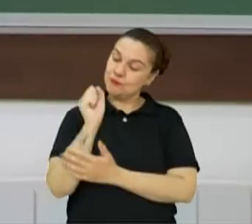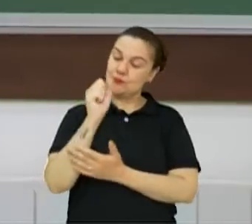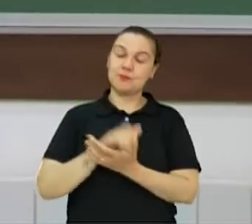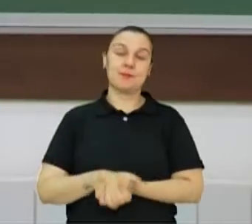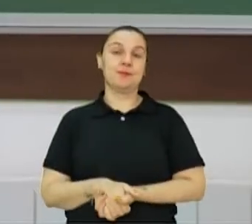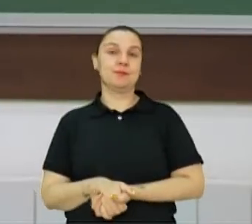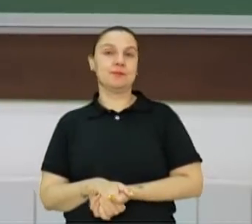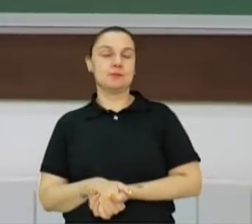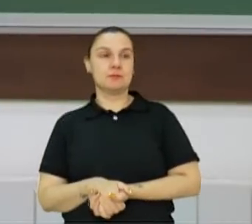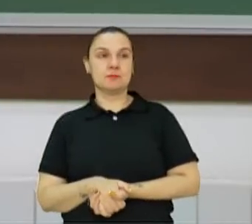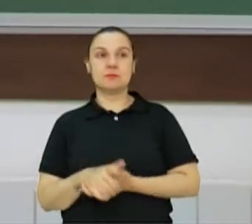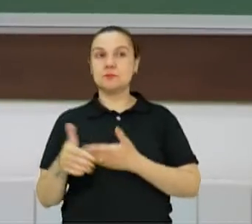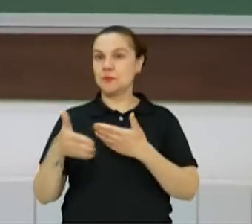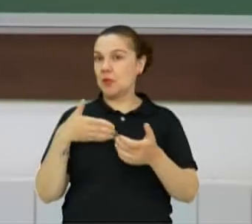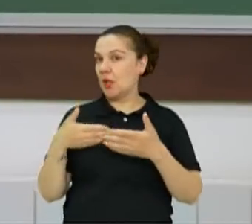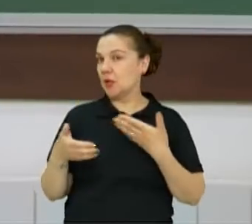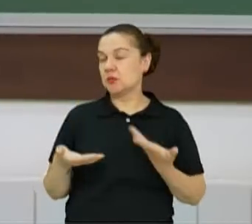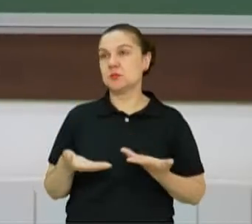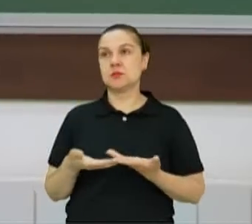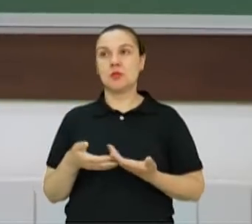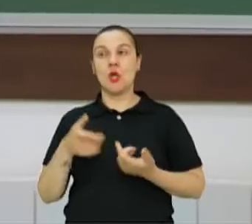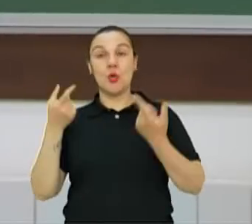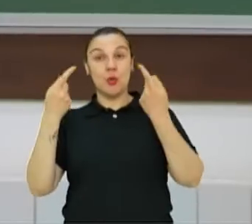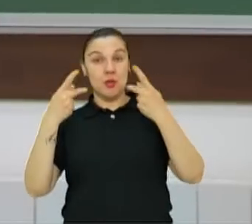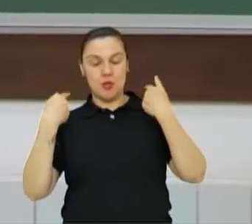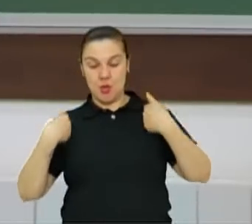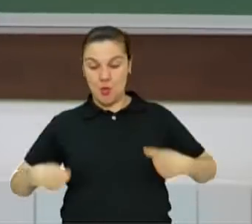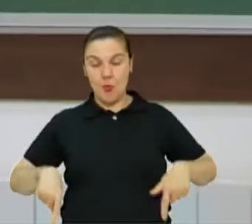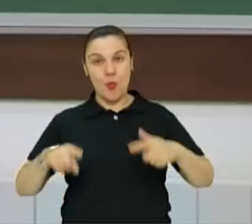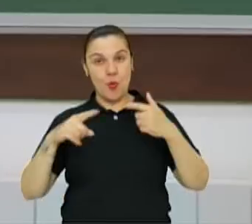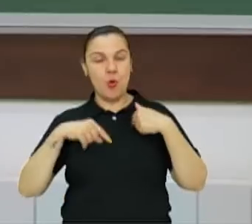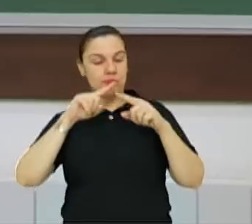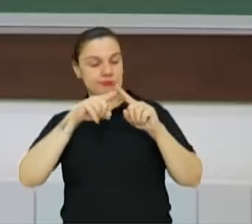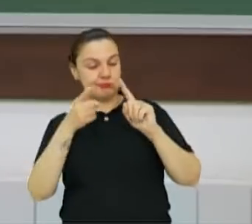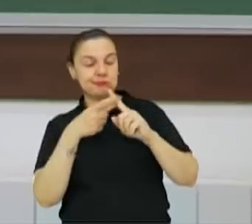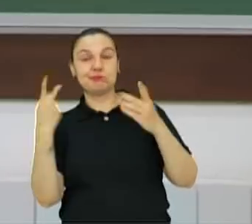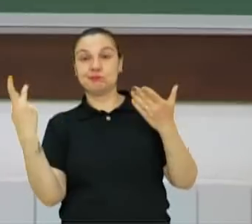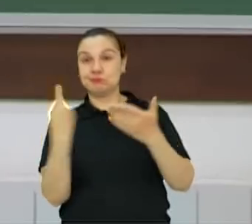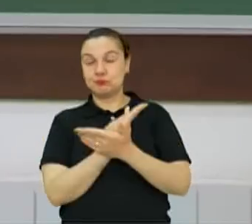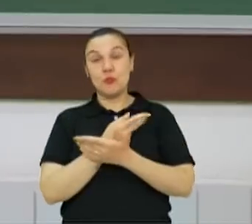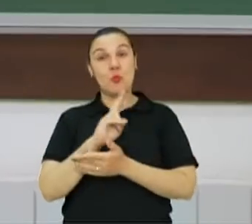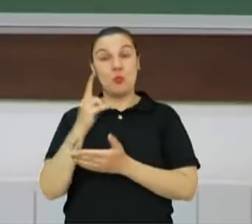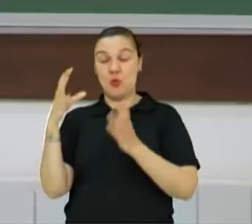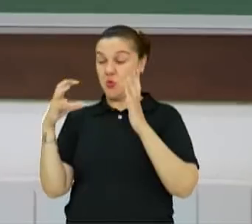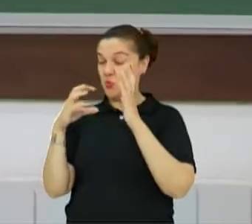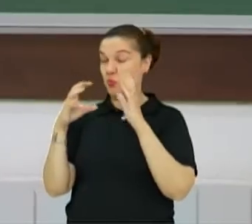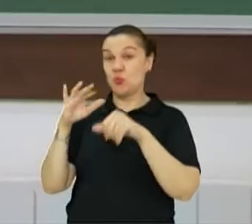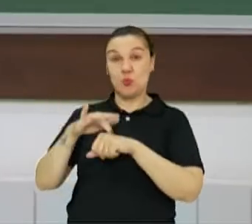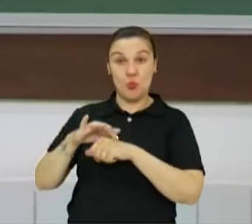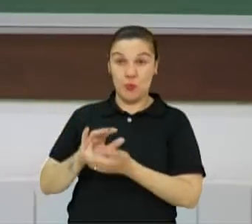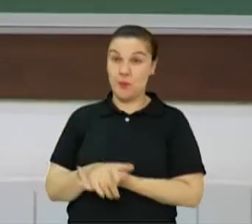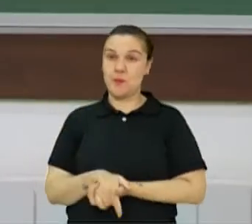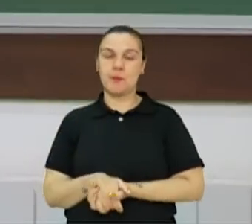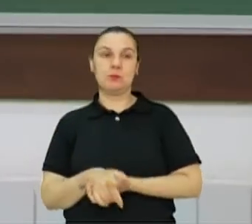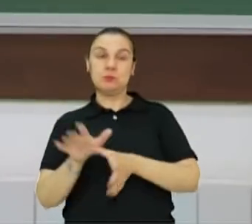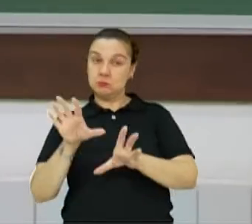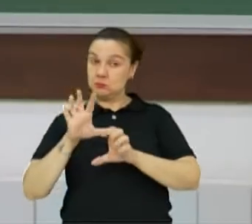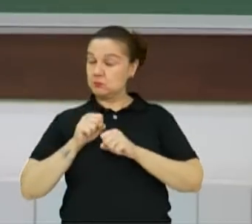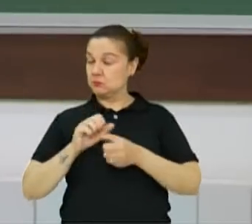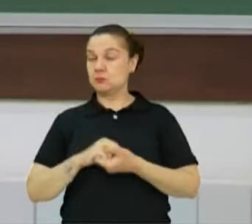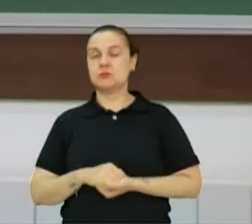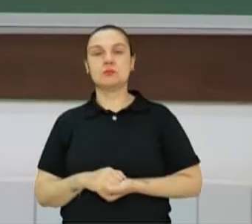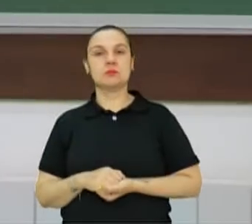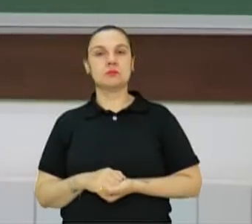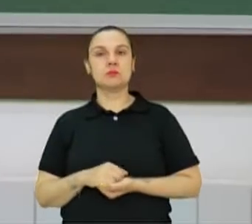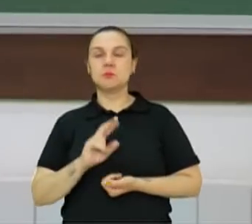vida, tá? Seja falando, né, para o seu corpo, uma gravidez indesejada, uma doença que você possa